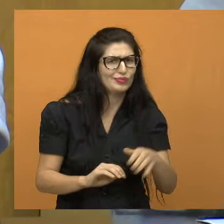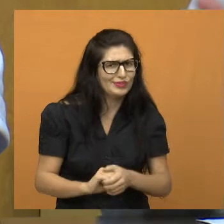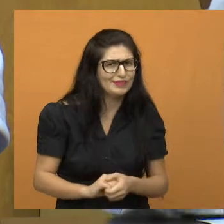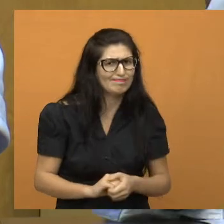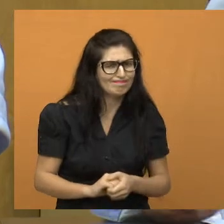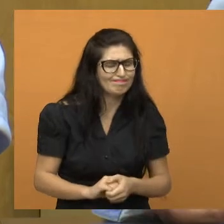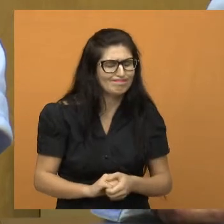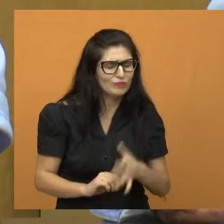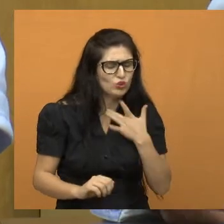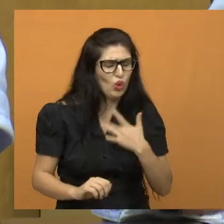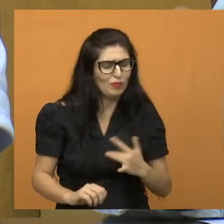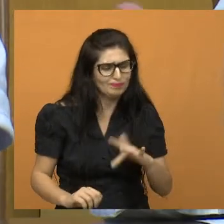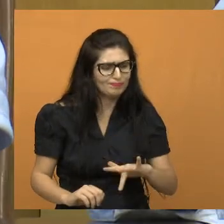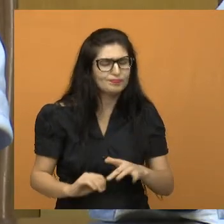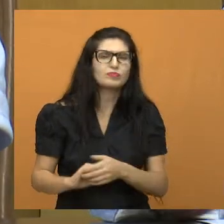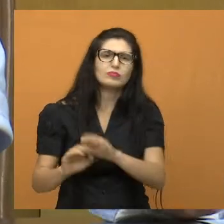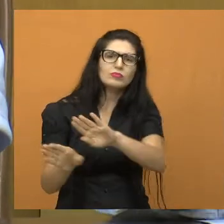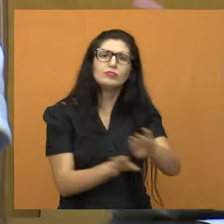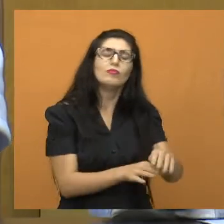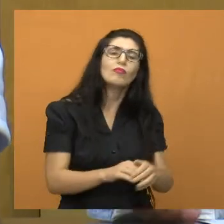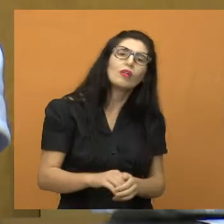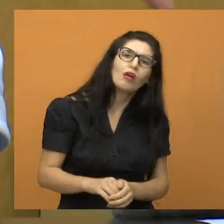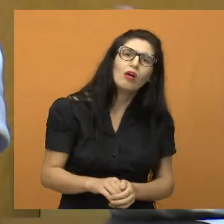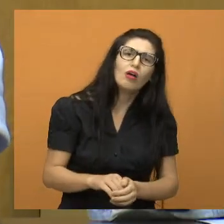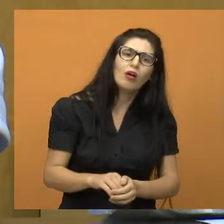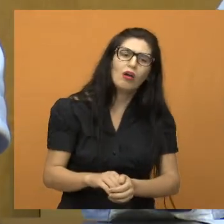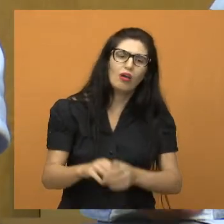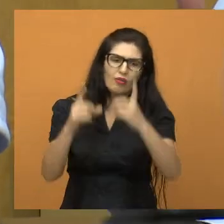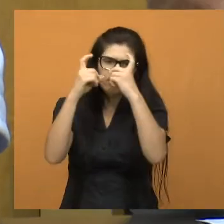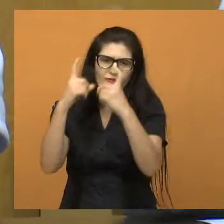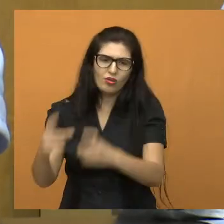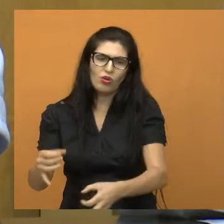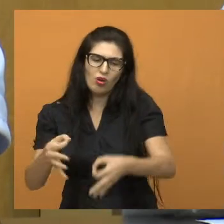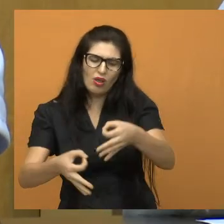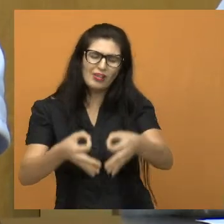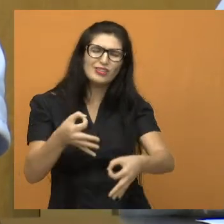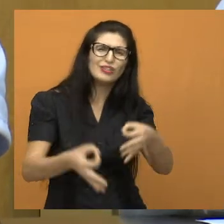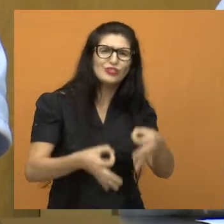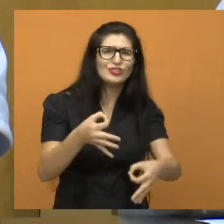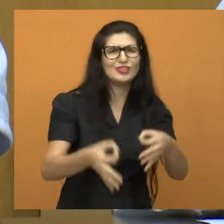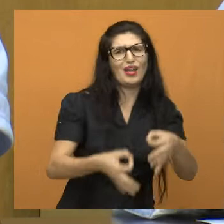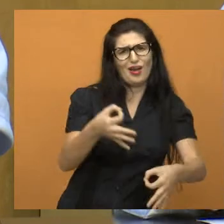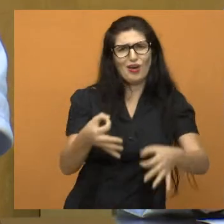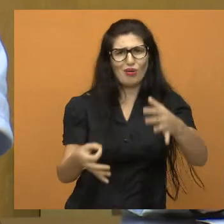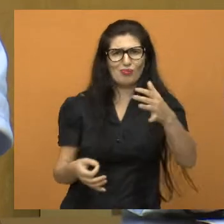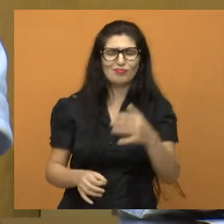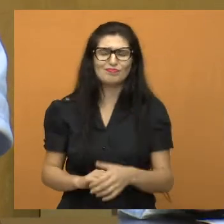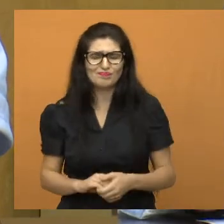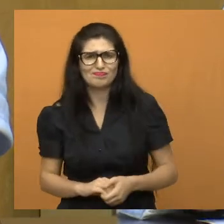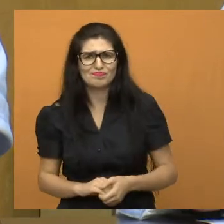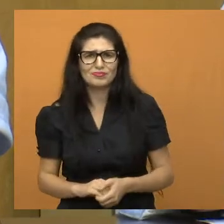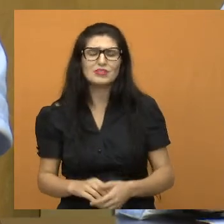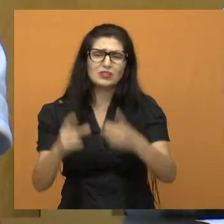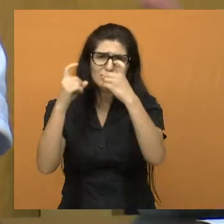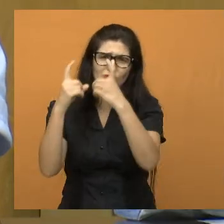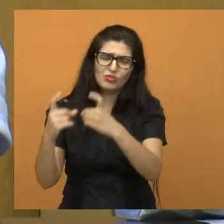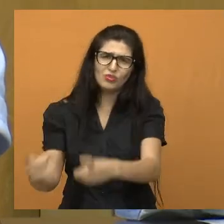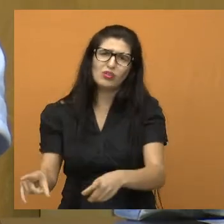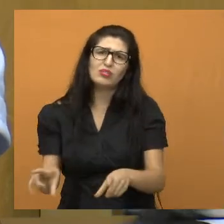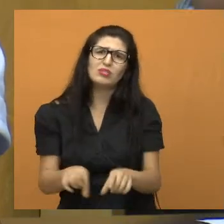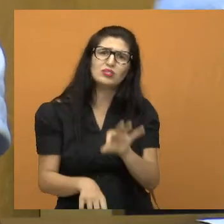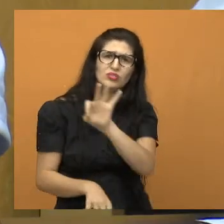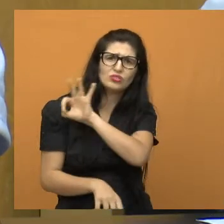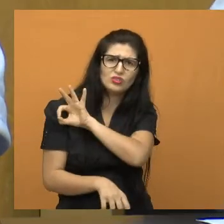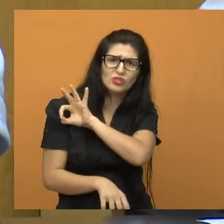A questão judicial, quantos presos não deveriam estar mais presos estão lá. A violência da